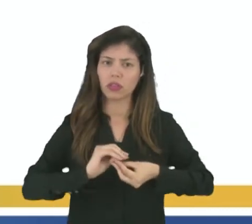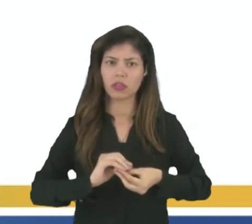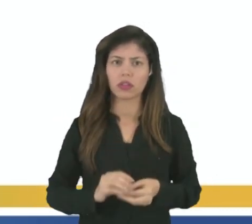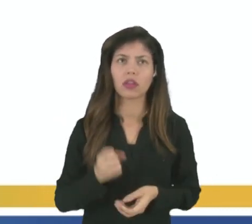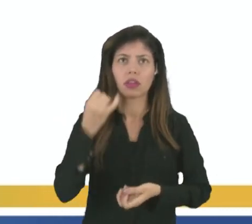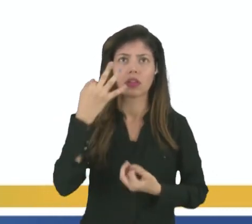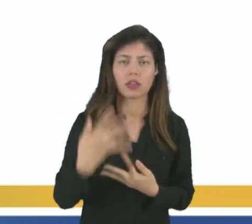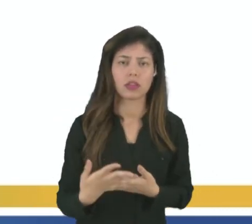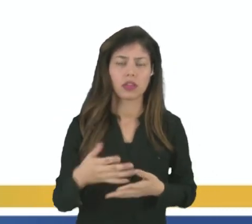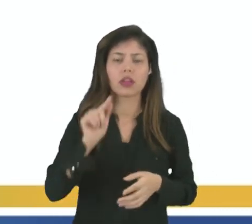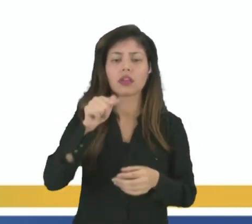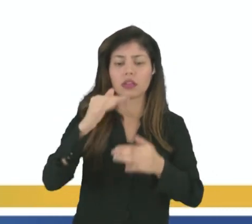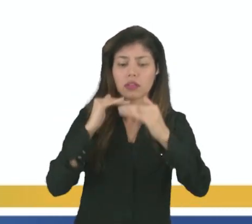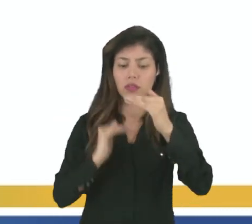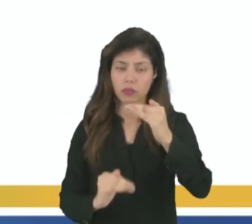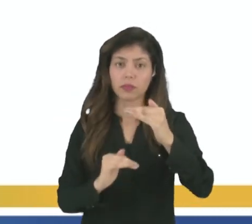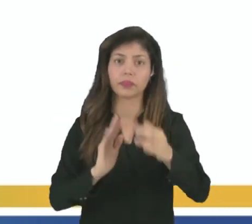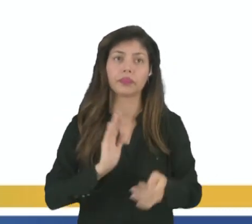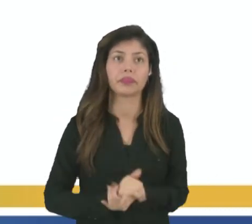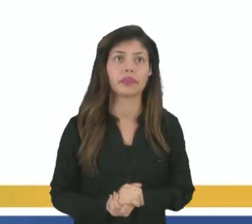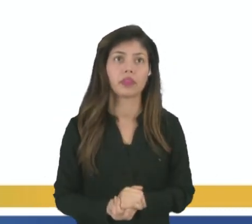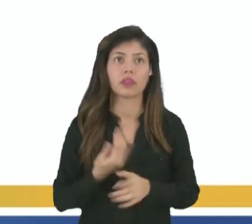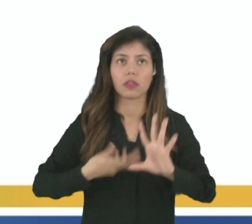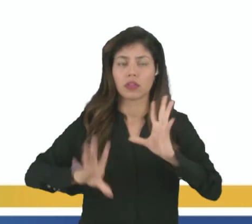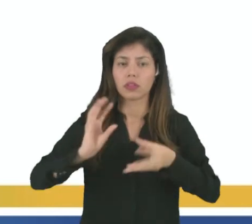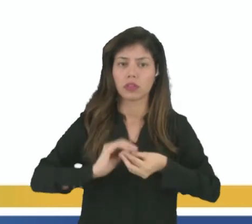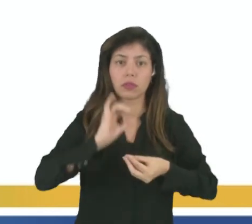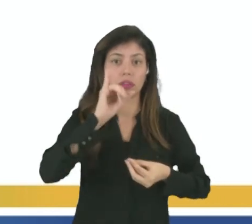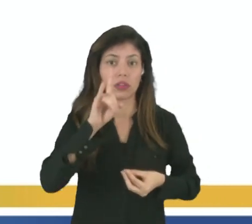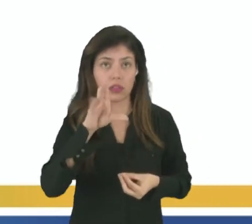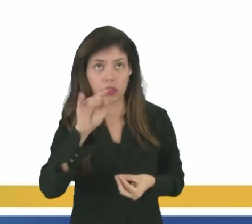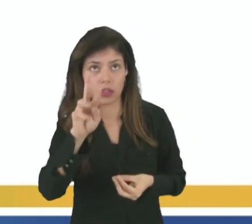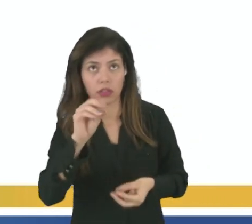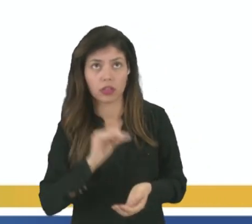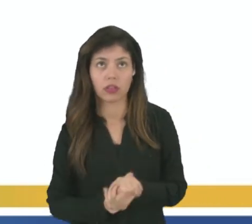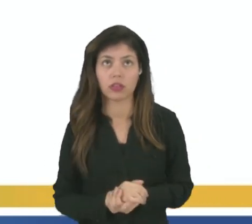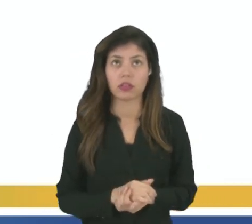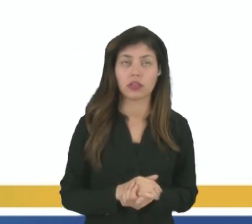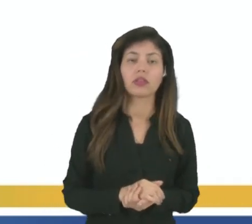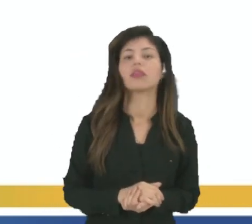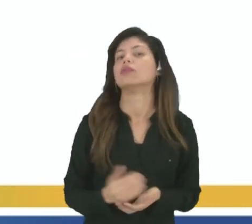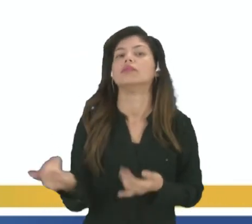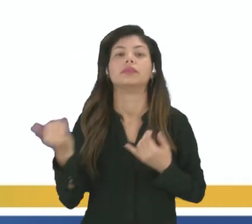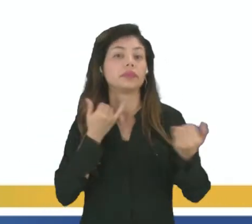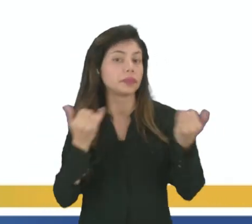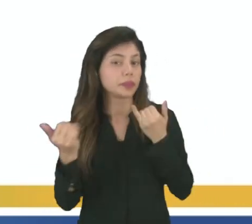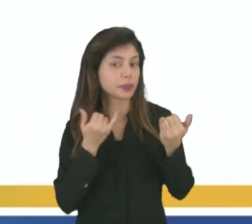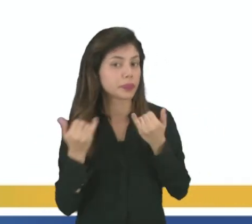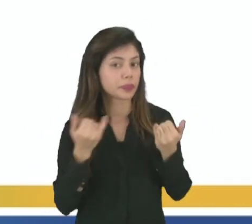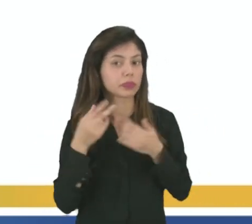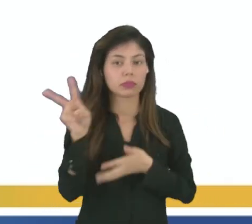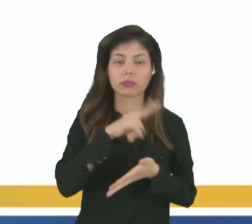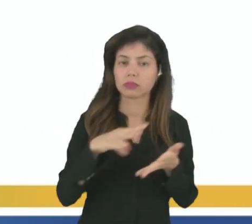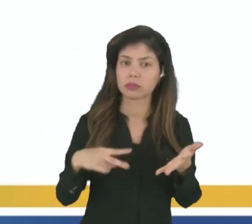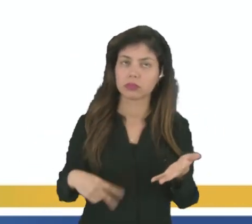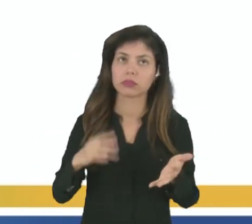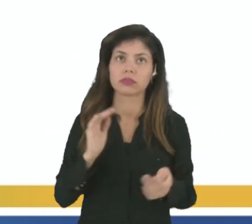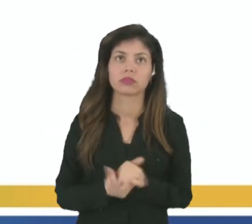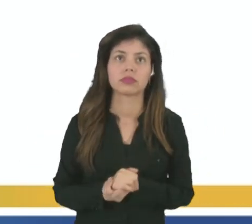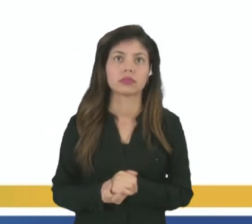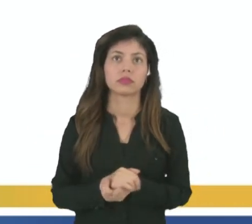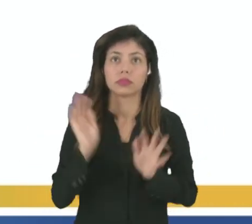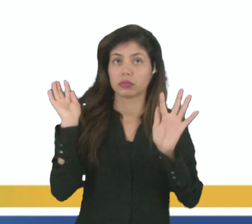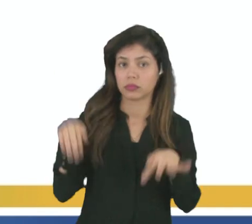julgue a afirmação que se segue. O resumo indicativo, que é o que a gente viu lá, um dos 3 tipos, informa ao leitor